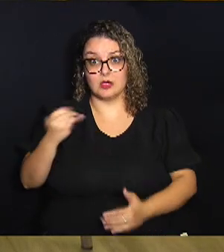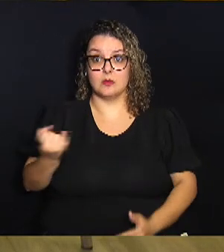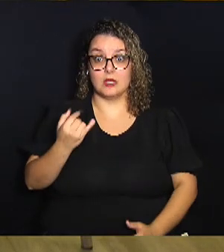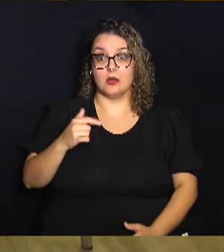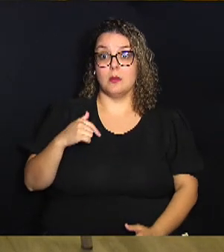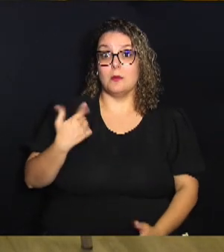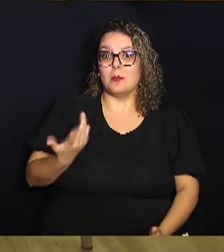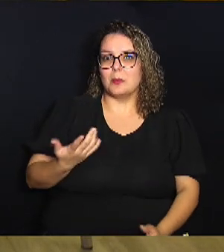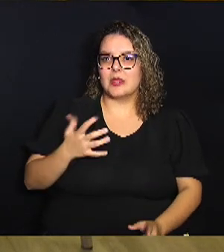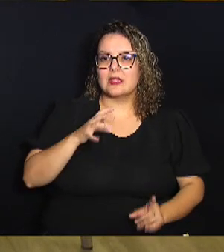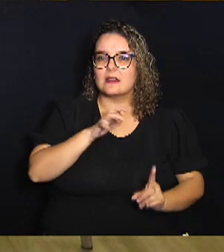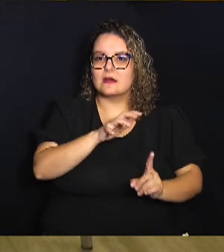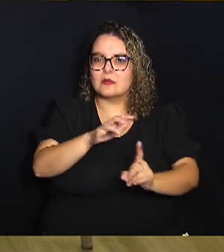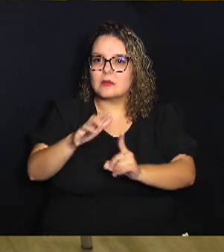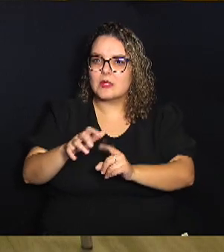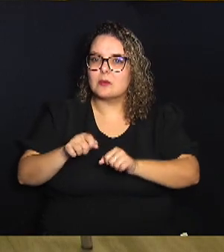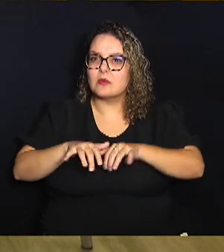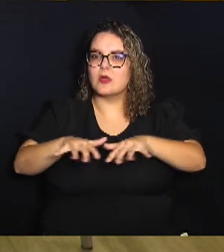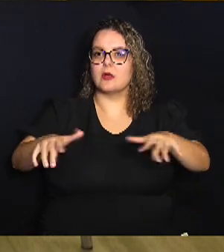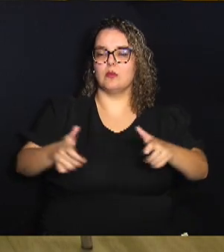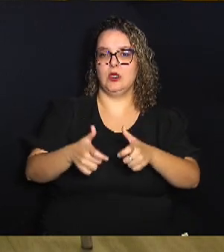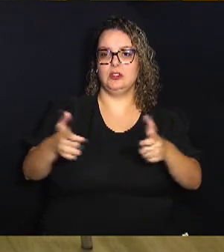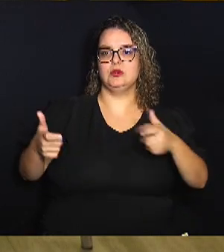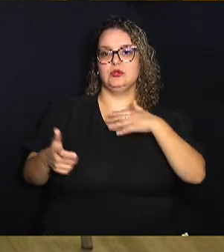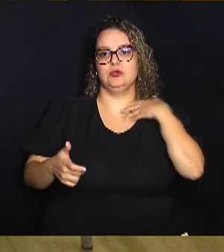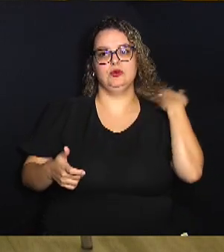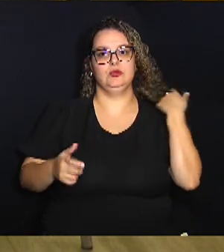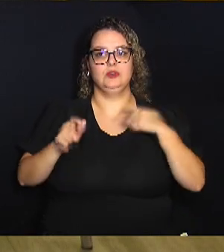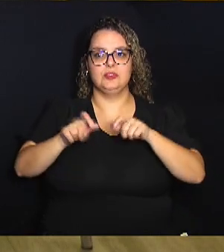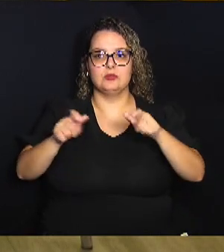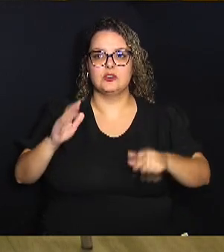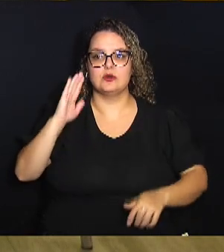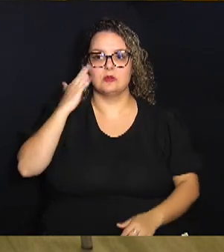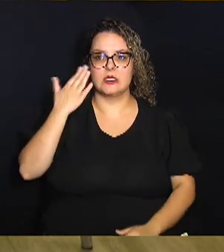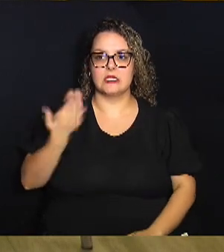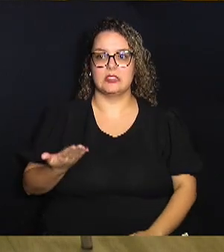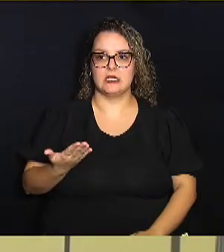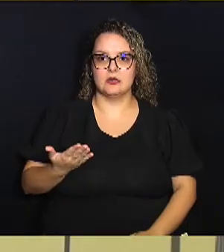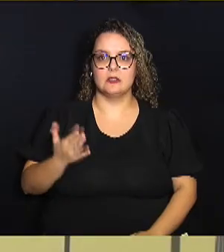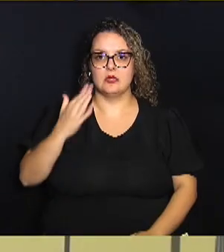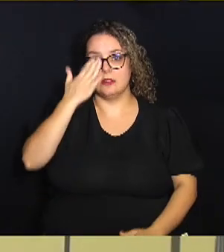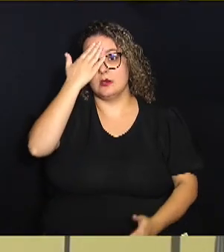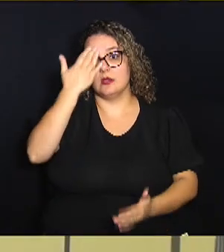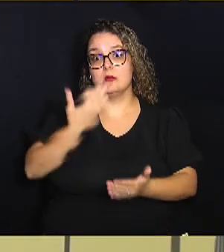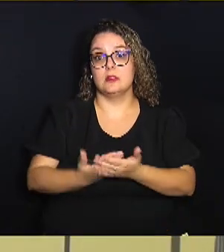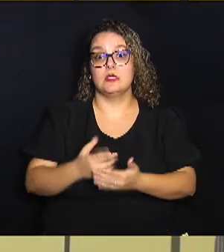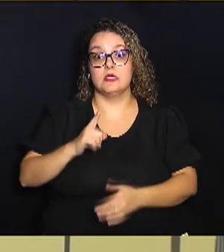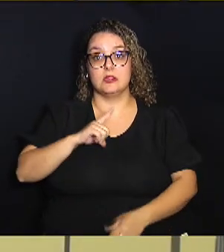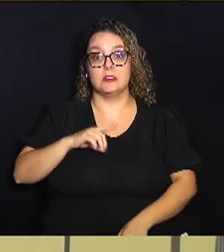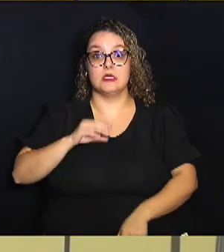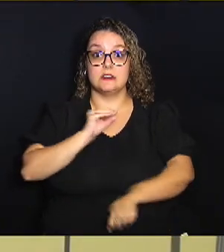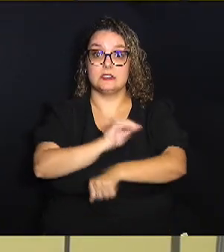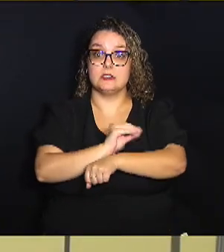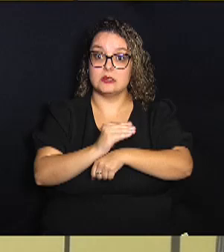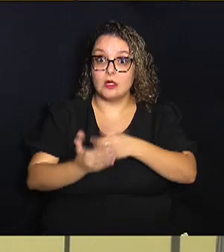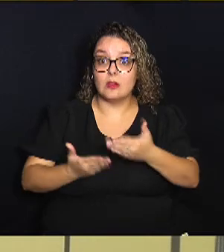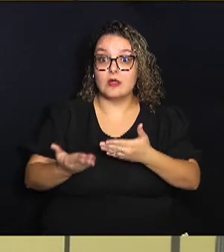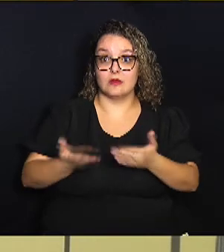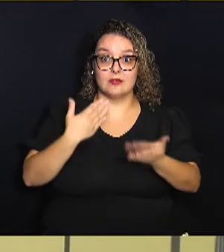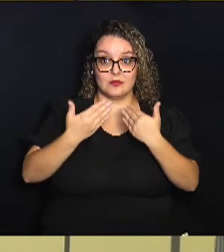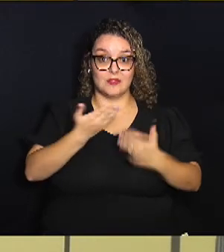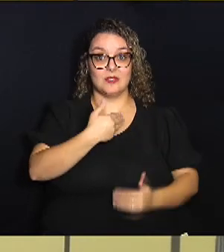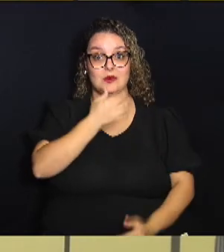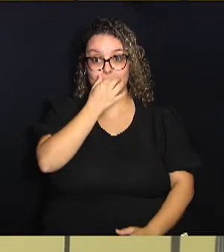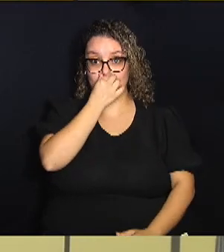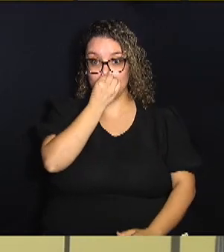para atingir uma gama maior de pessoas, né? Acredito que tem que ter esse cuidado. A gente até estava conversando